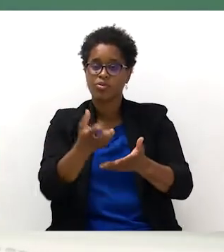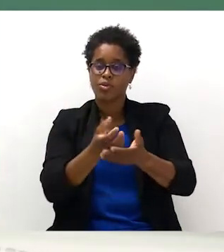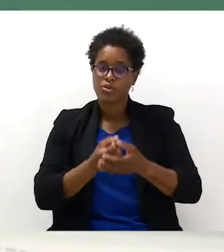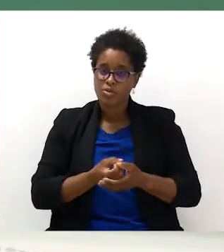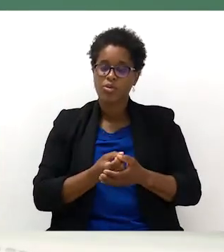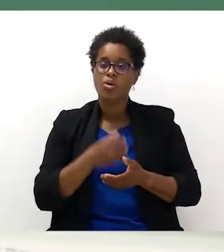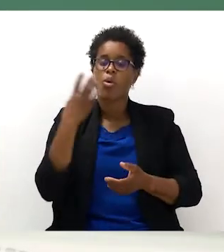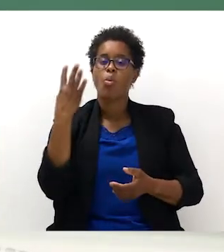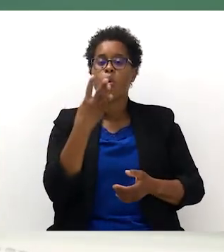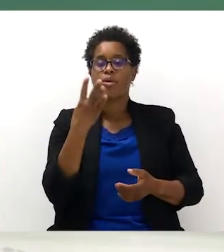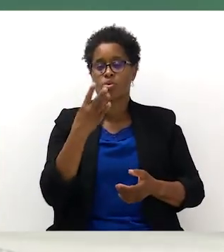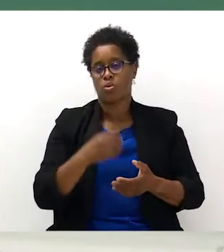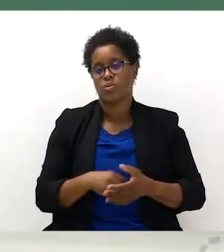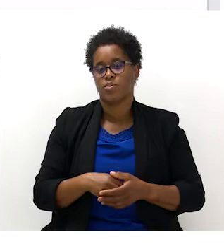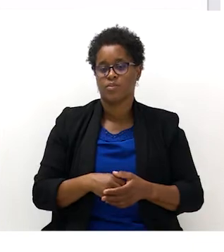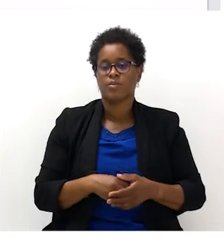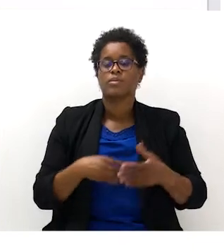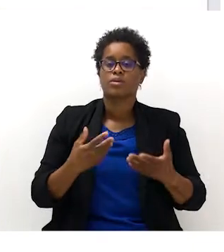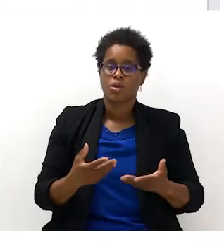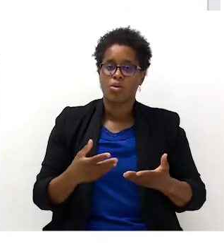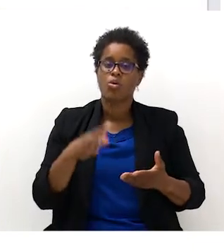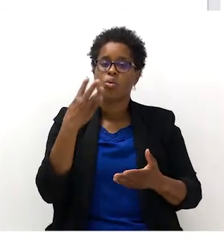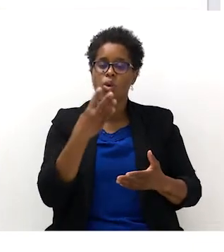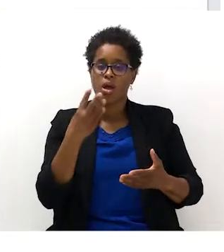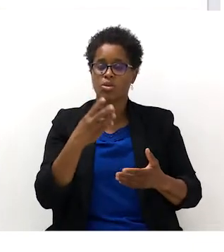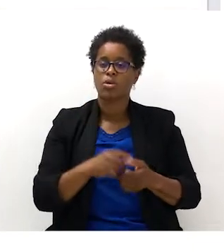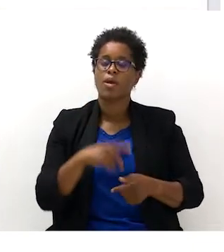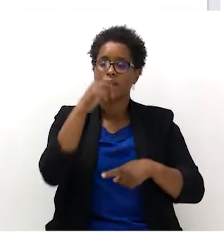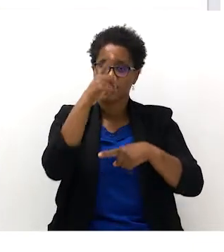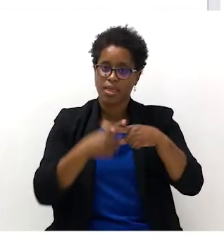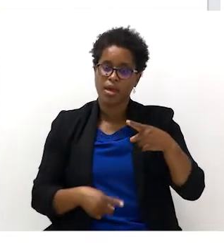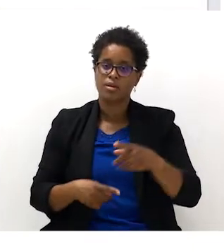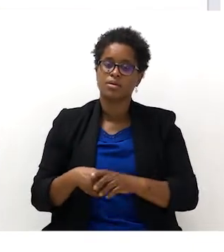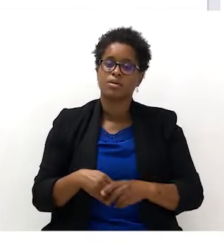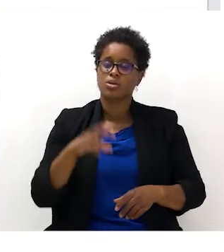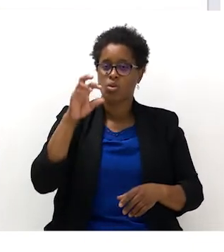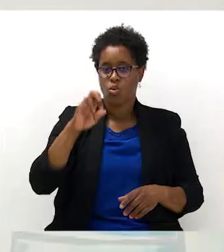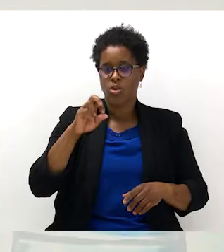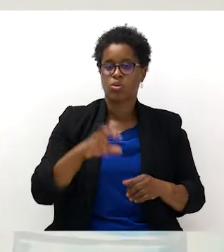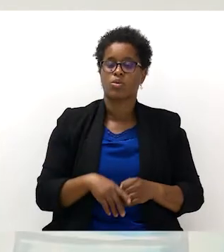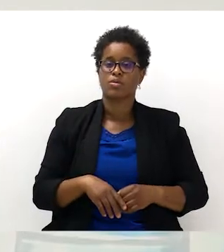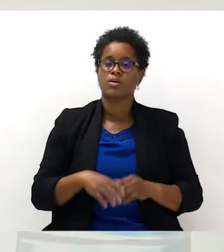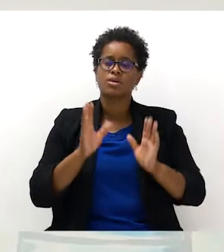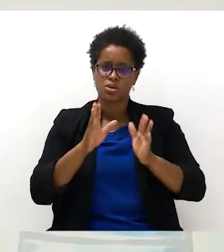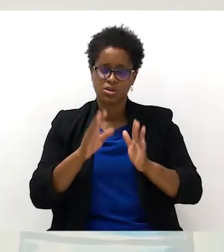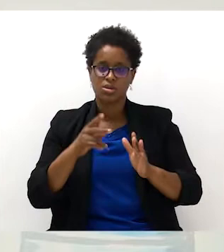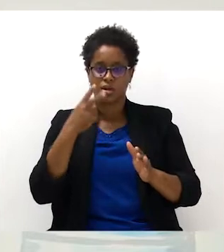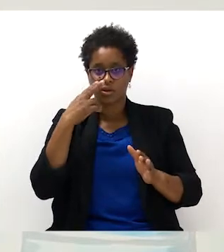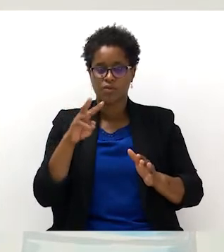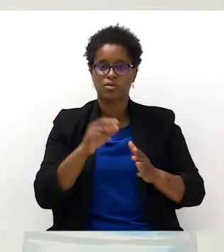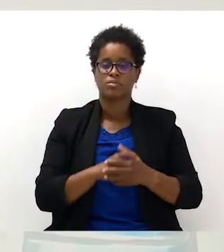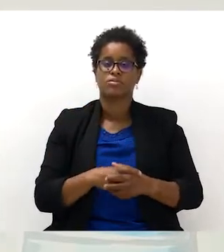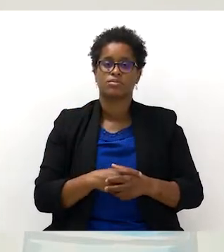recebeu 4. Então, 4 é metade de 8, como já demonstramos.